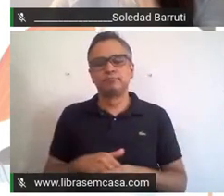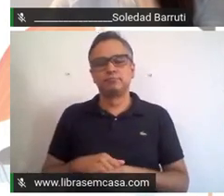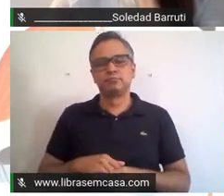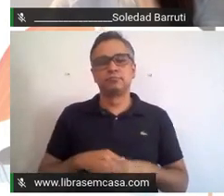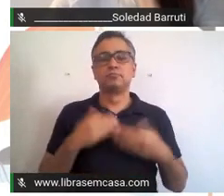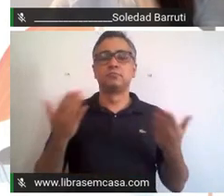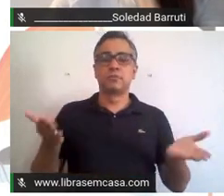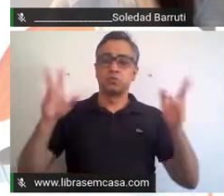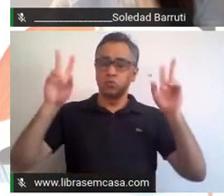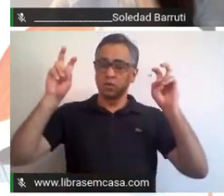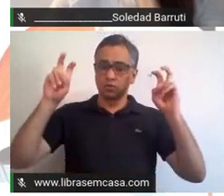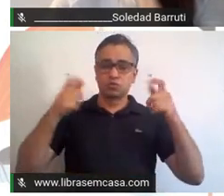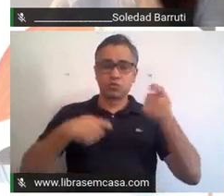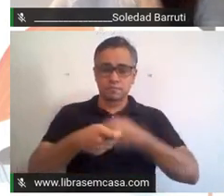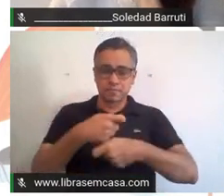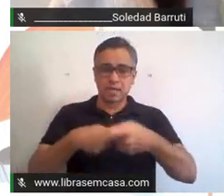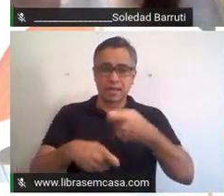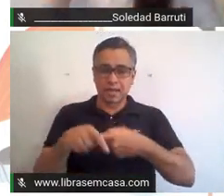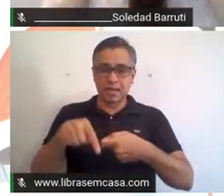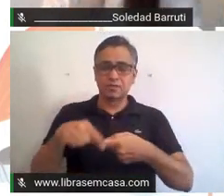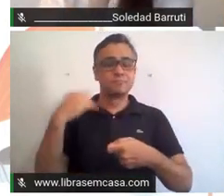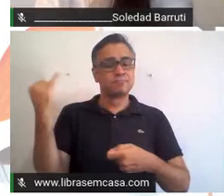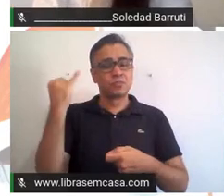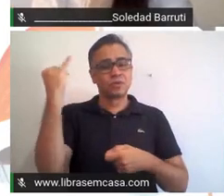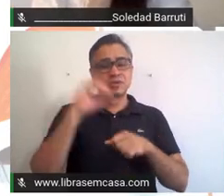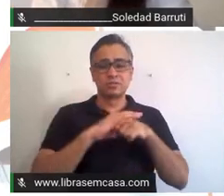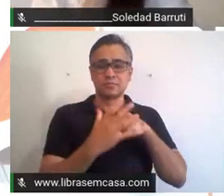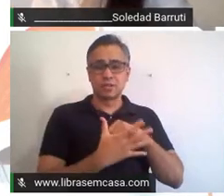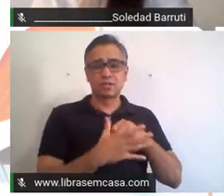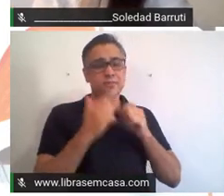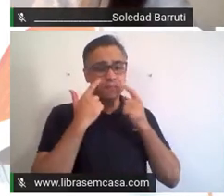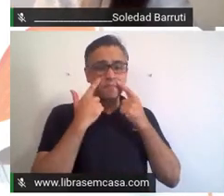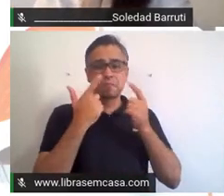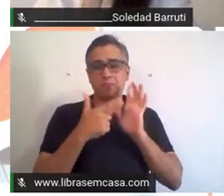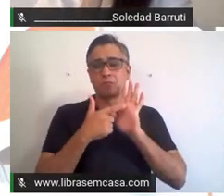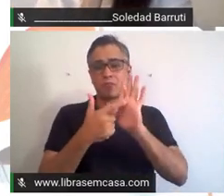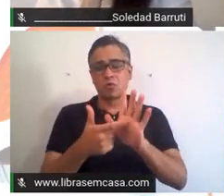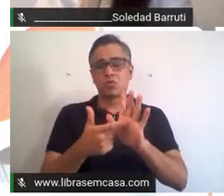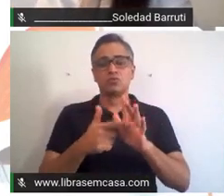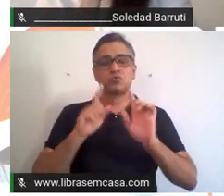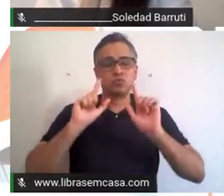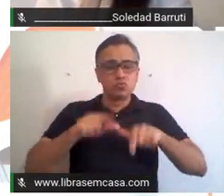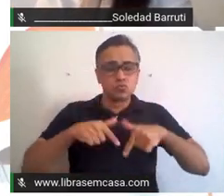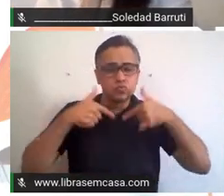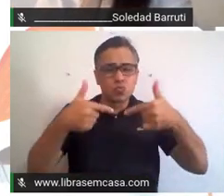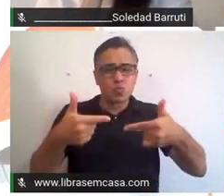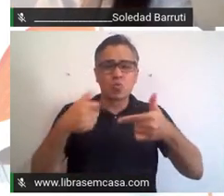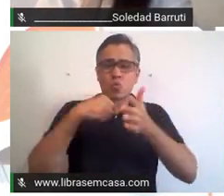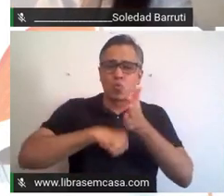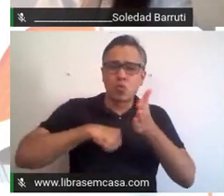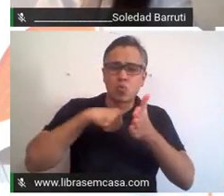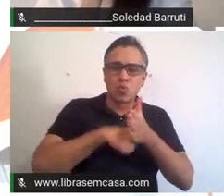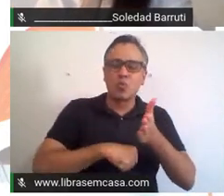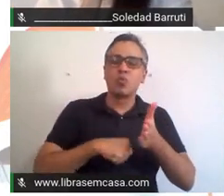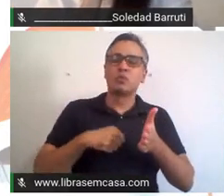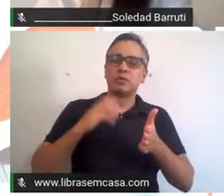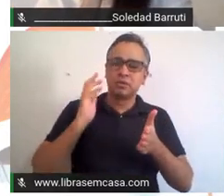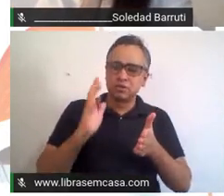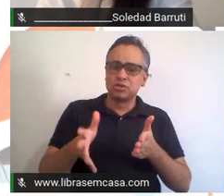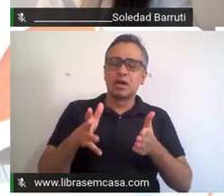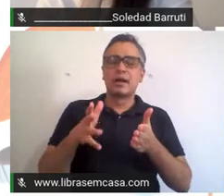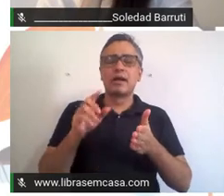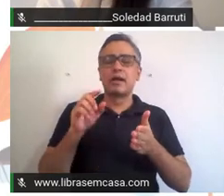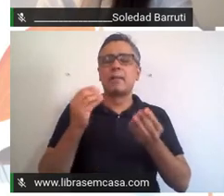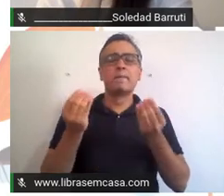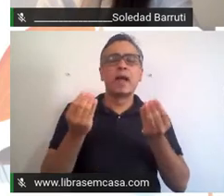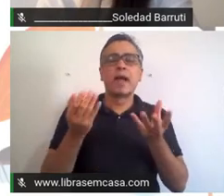ela é fundamental. A pandemia mostrou isso, por exemplo, a luta que se teve para que a alimentação